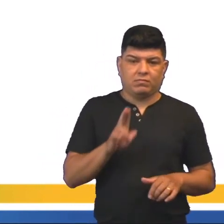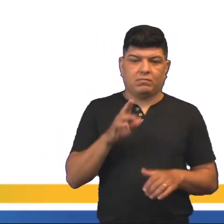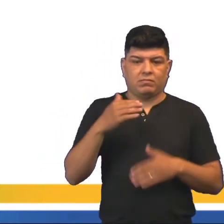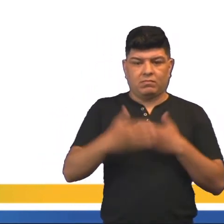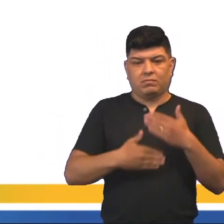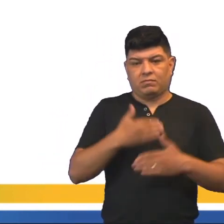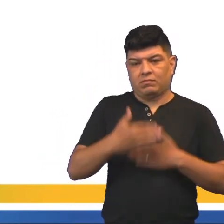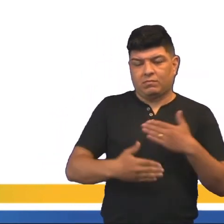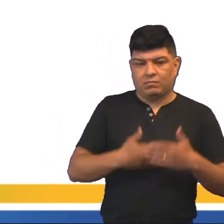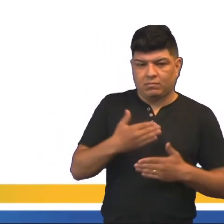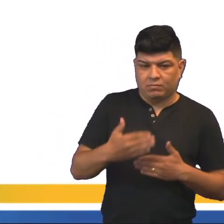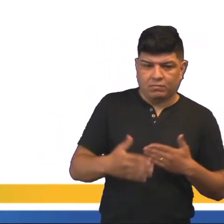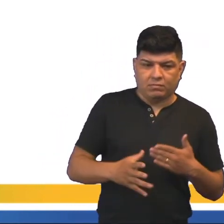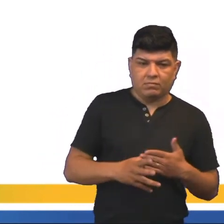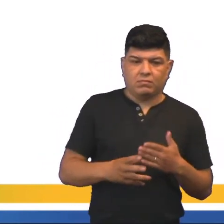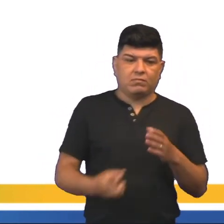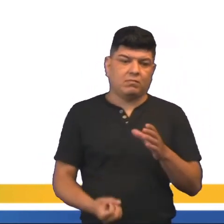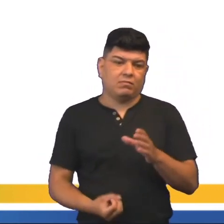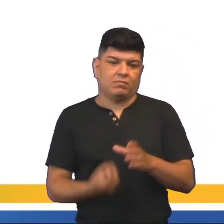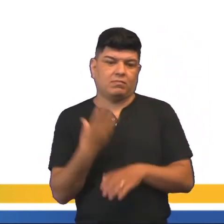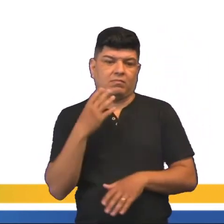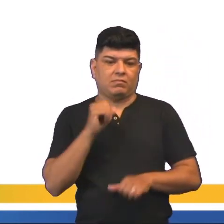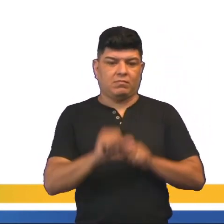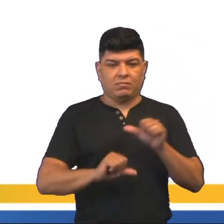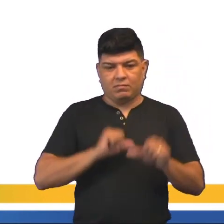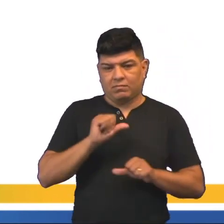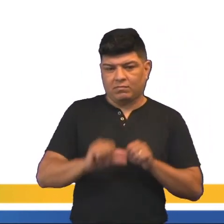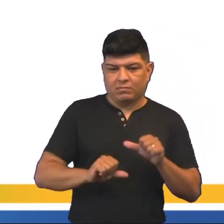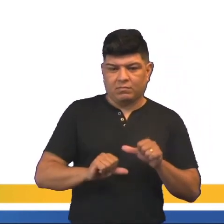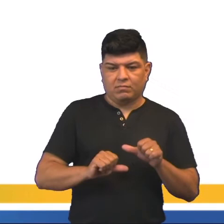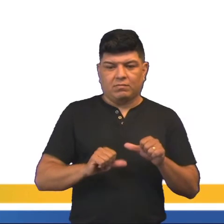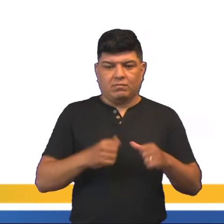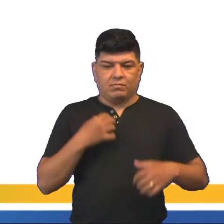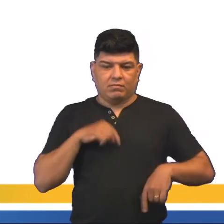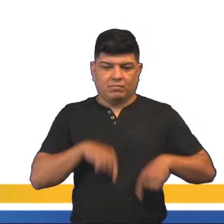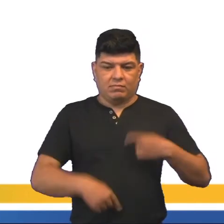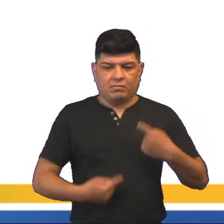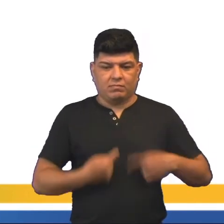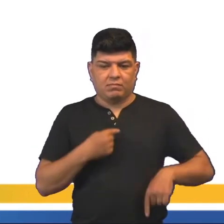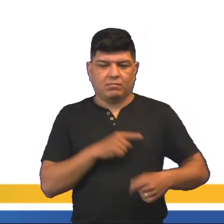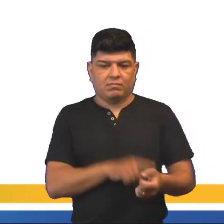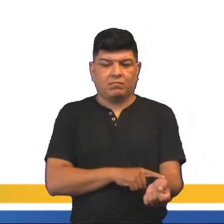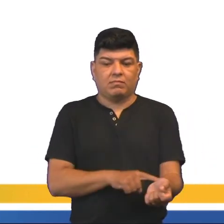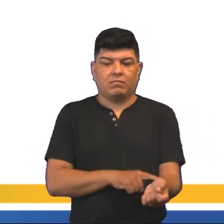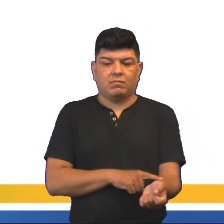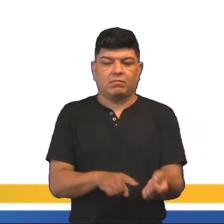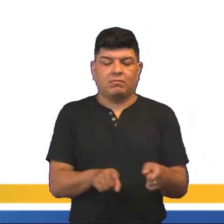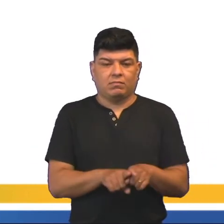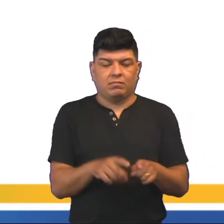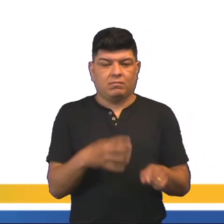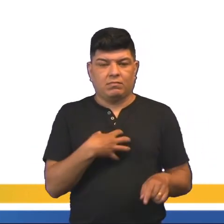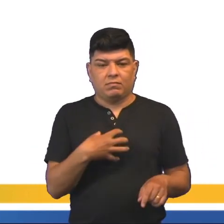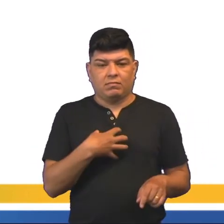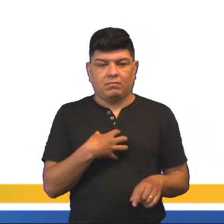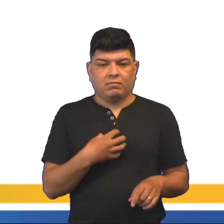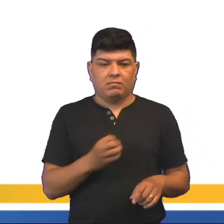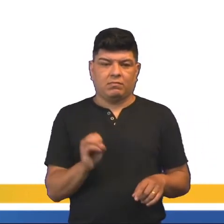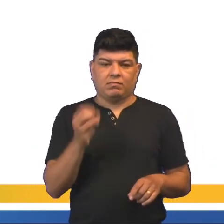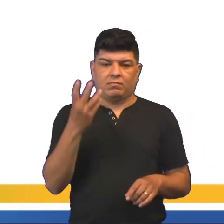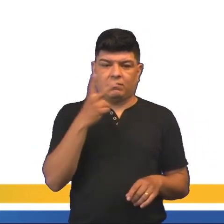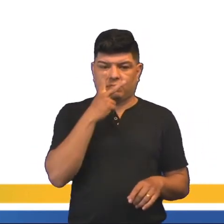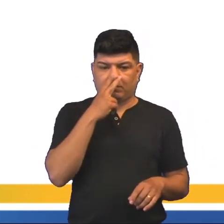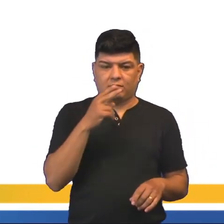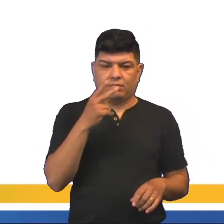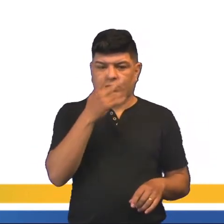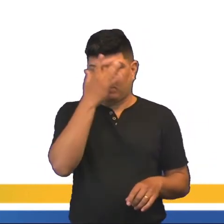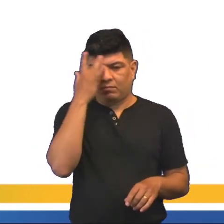tempo pode produzir aí alterações no sistema nervoso, de forma de que para que sinta os mesmos efeitos,